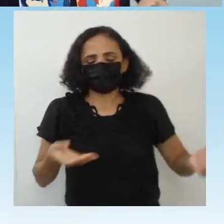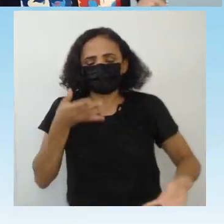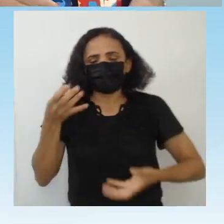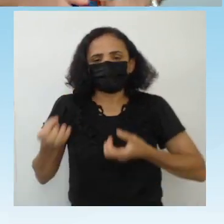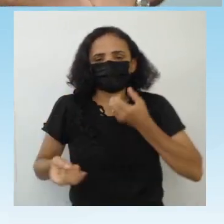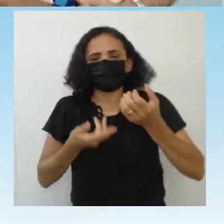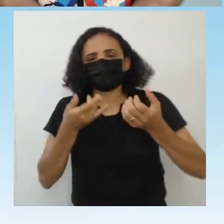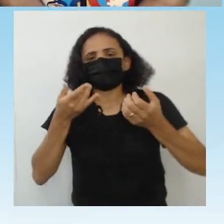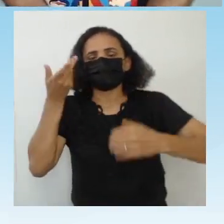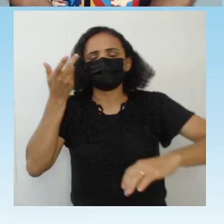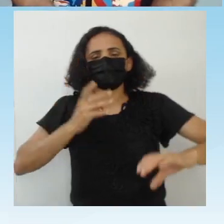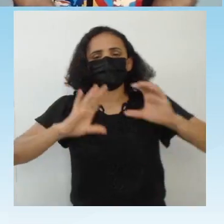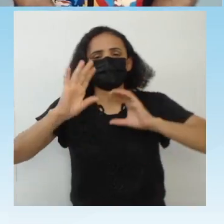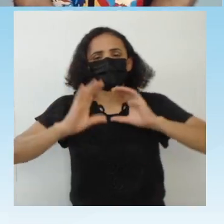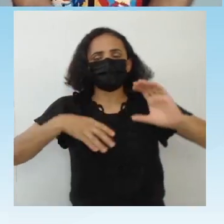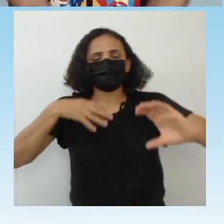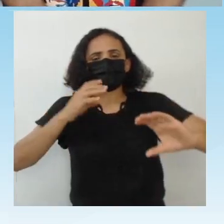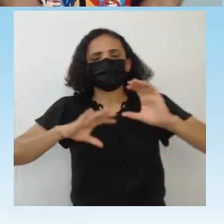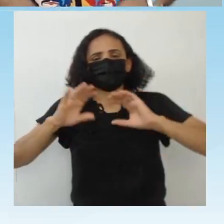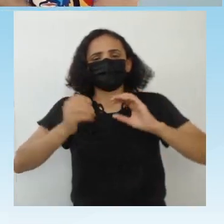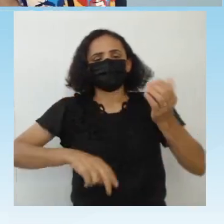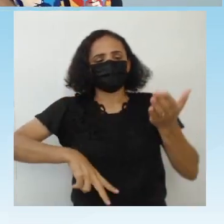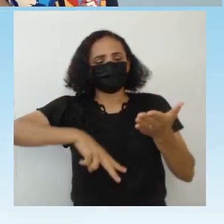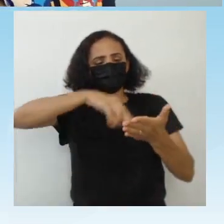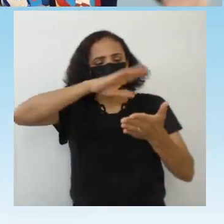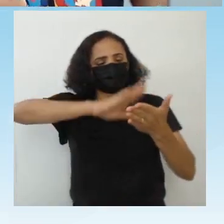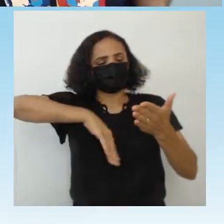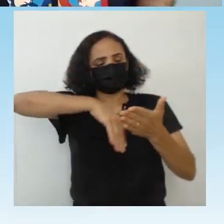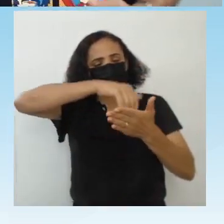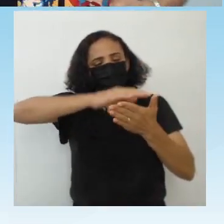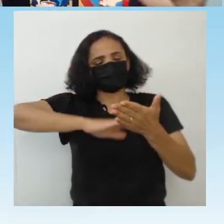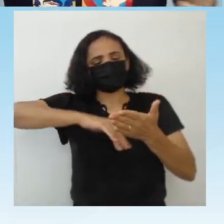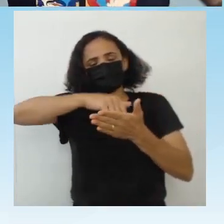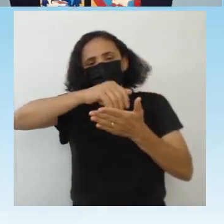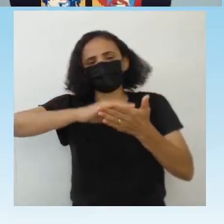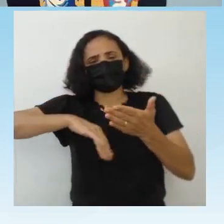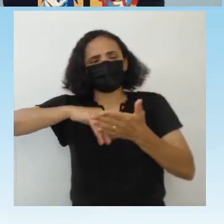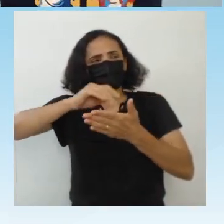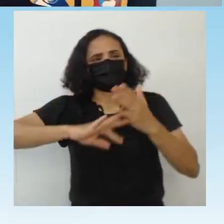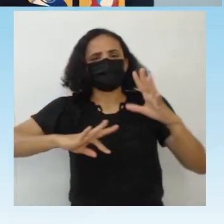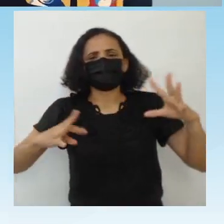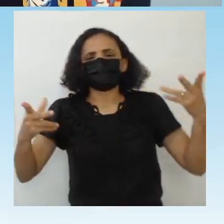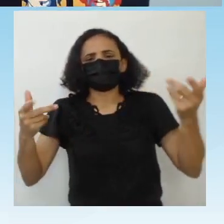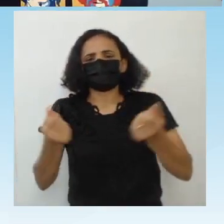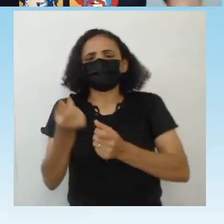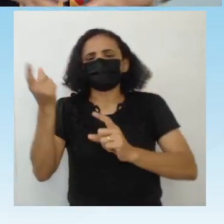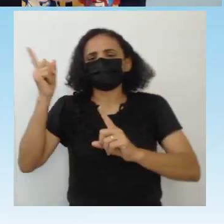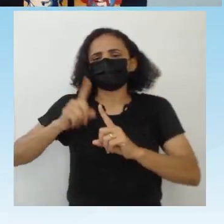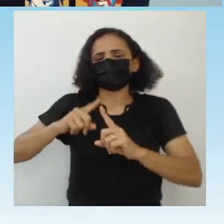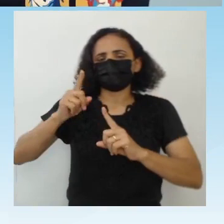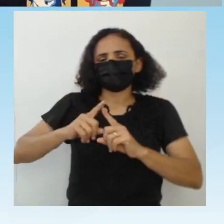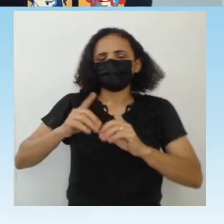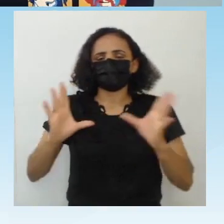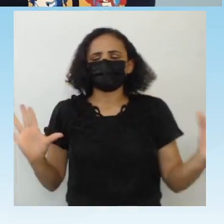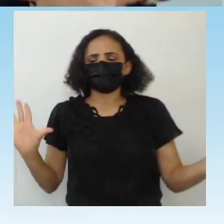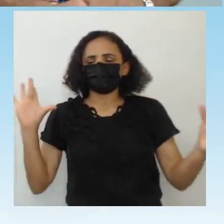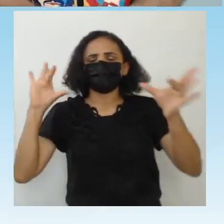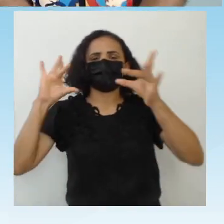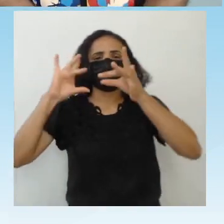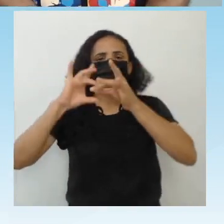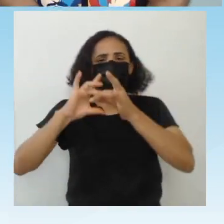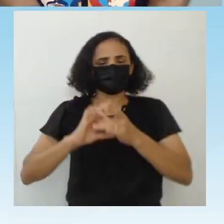poesia, a pintura, a escultura, a arquitetura, várias artes se juntam e fazem